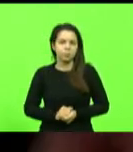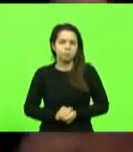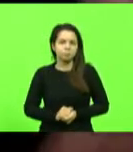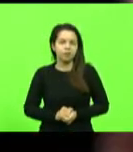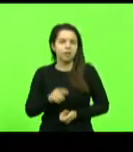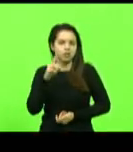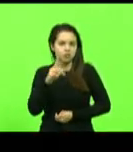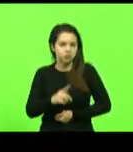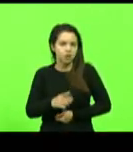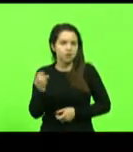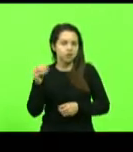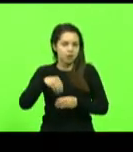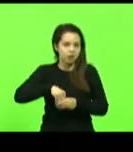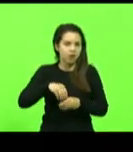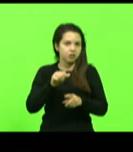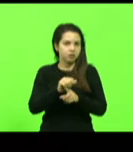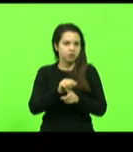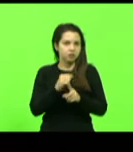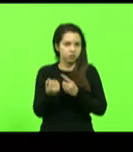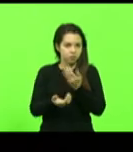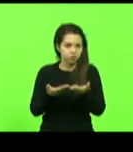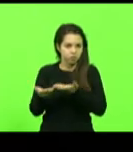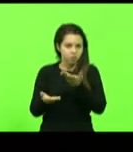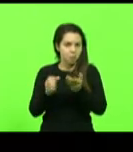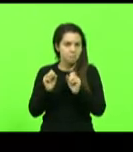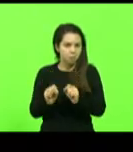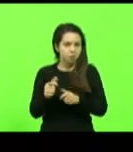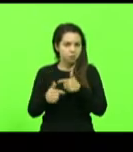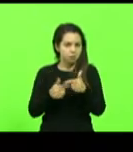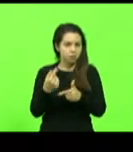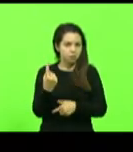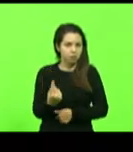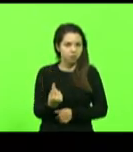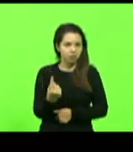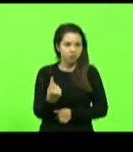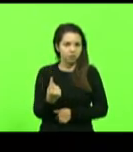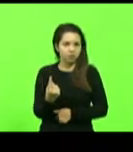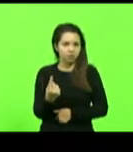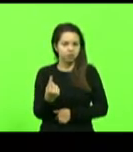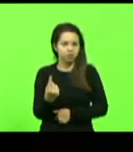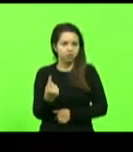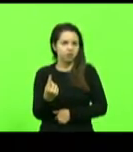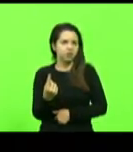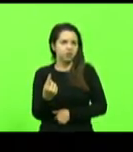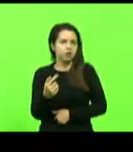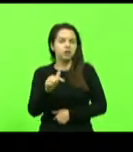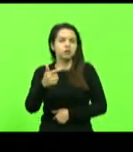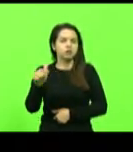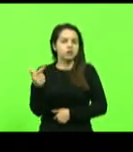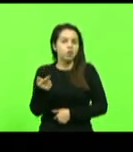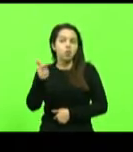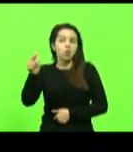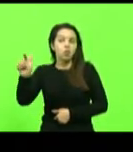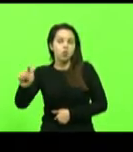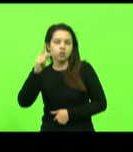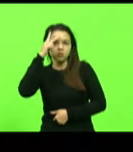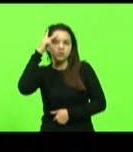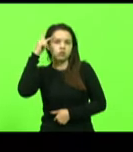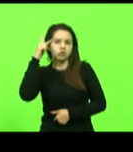social pode trabalhar só com uma diretora e não ter os assessores, não ter os outros funcionários que